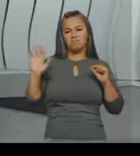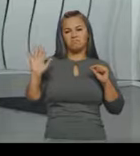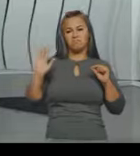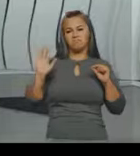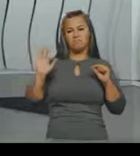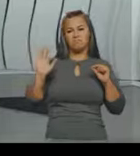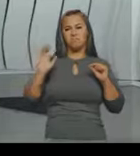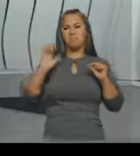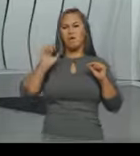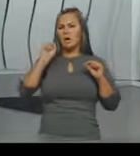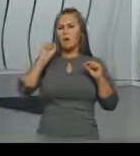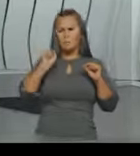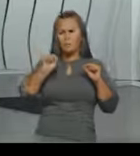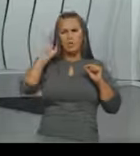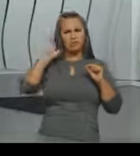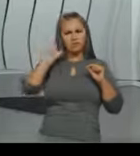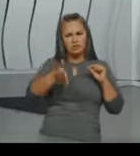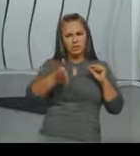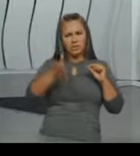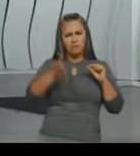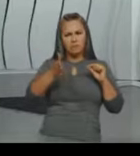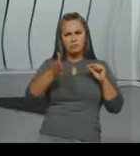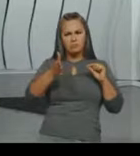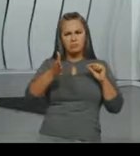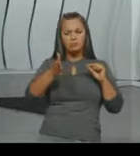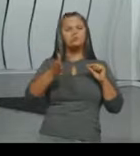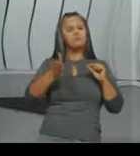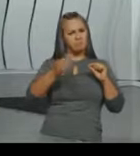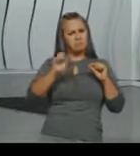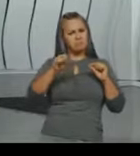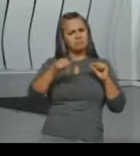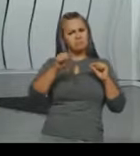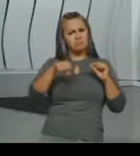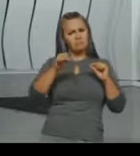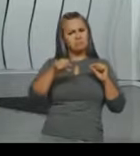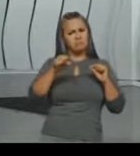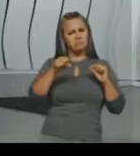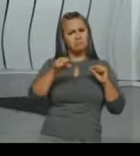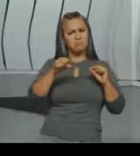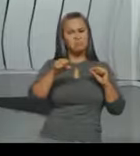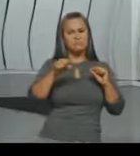escrever assim? Pode. Eu posso escrever